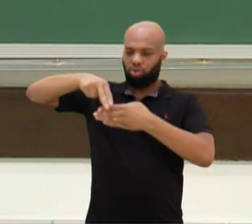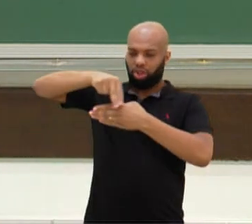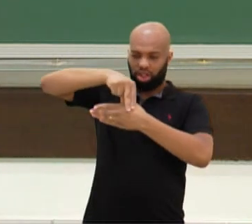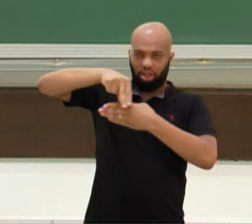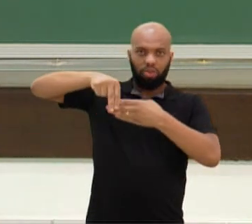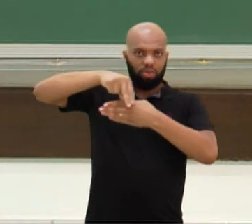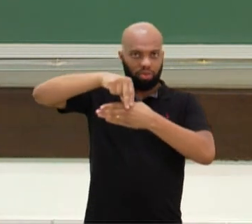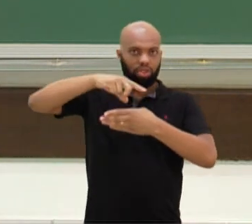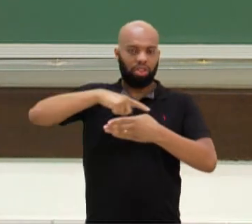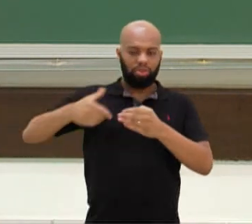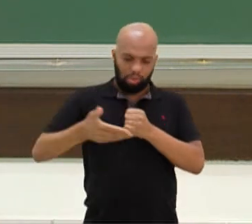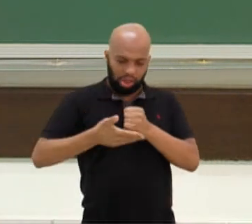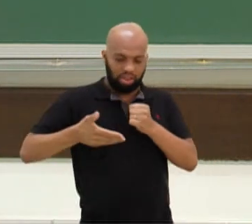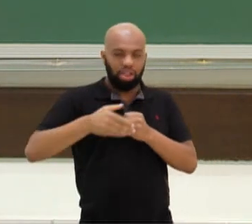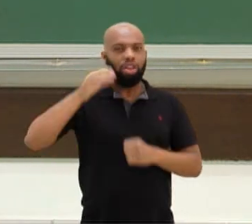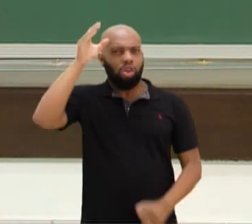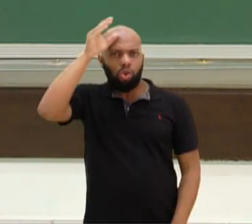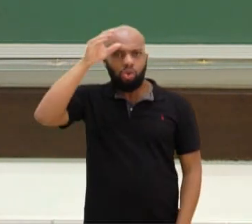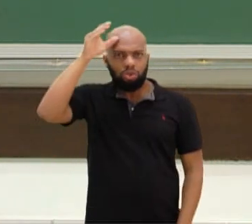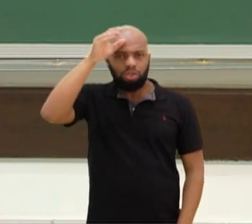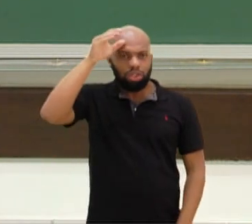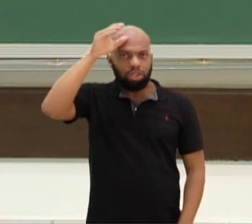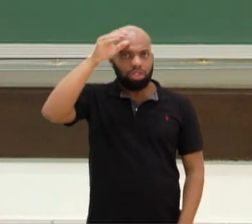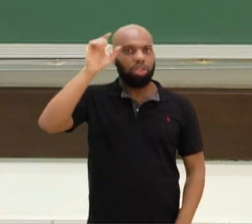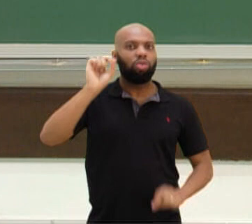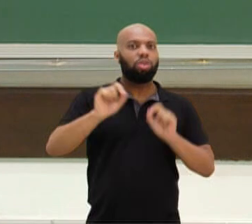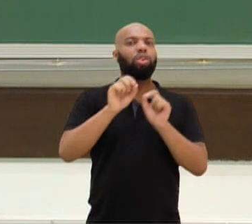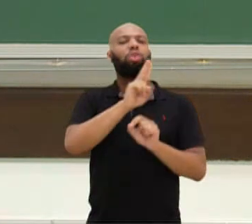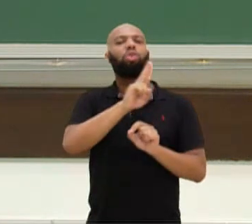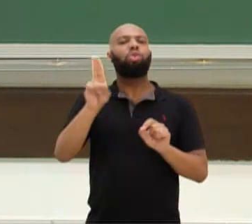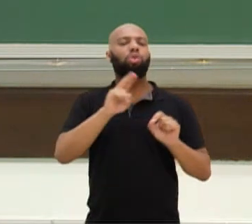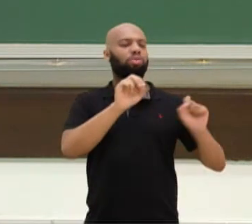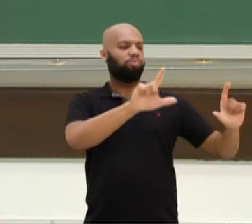ideia. Então, para conscientizar, o nome da campanha era